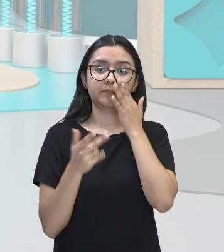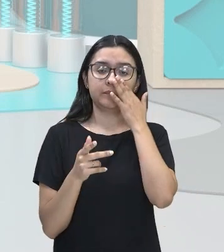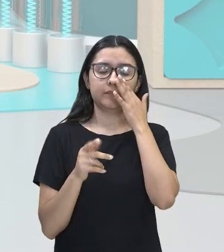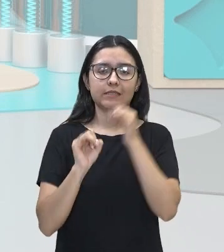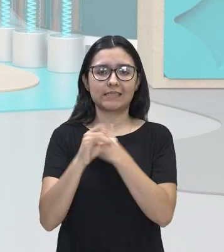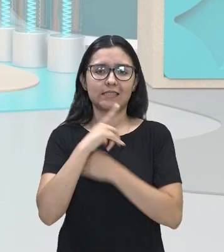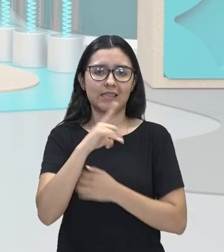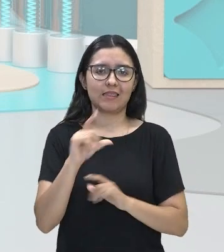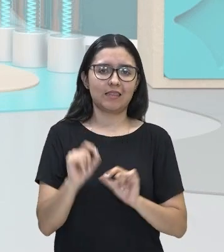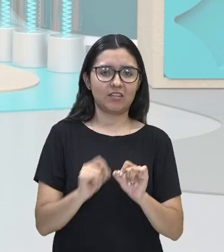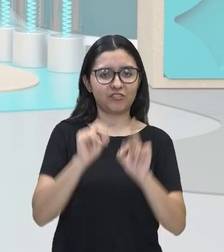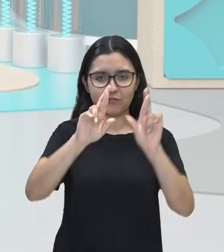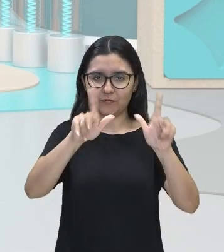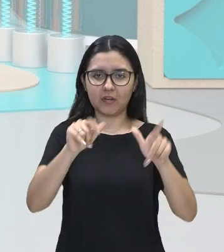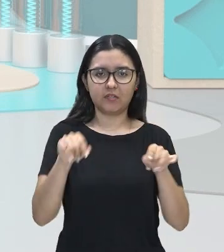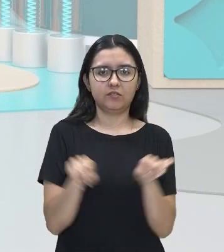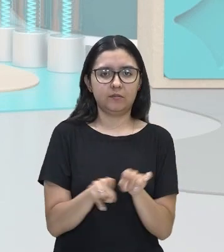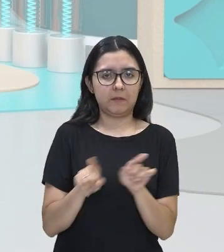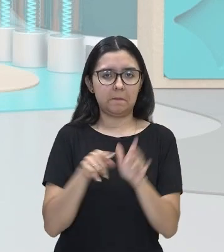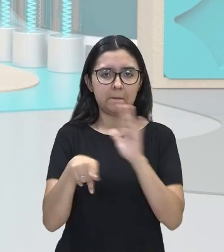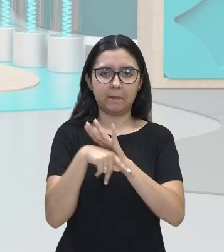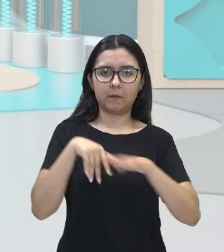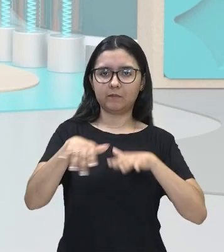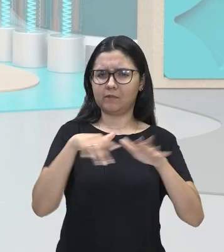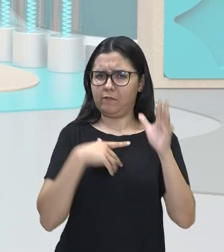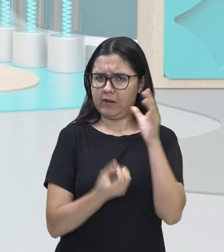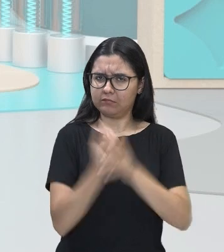algo diferente e vai